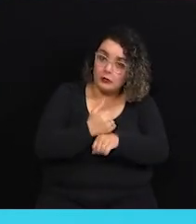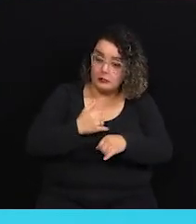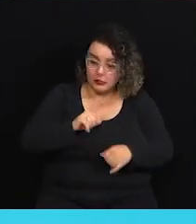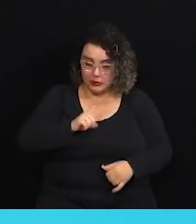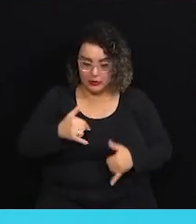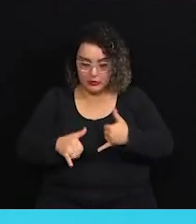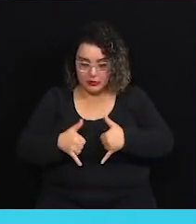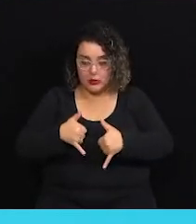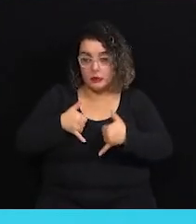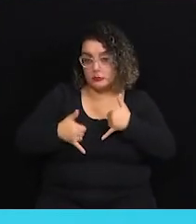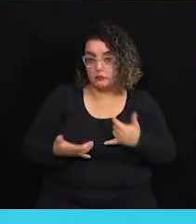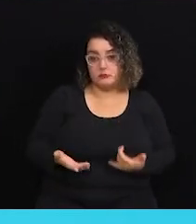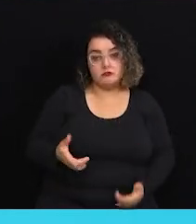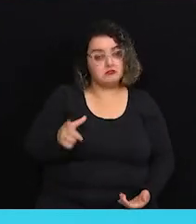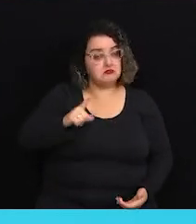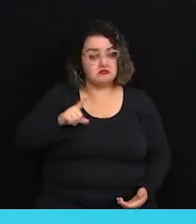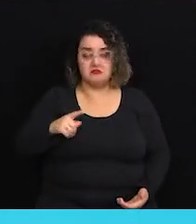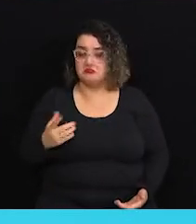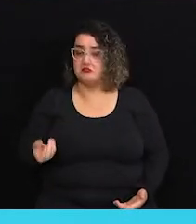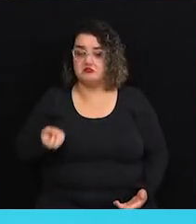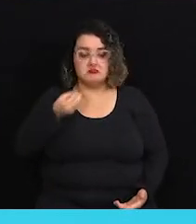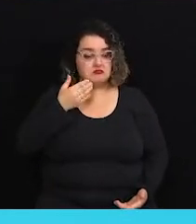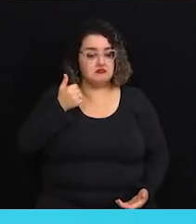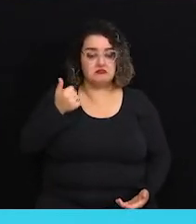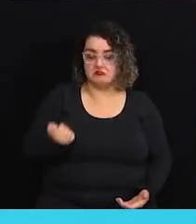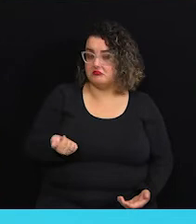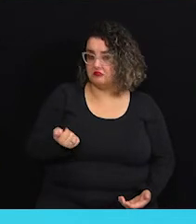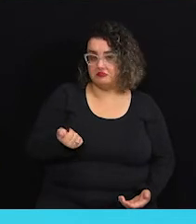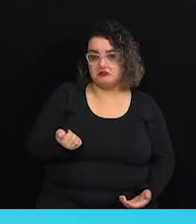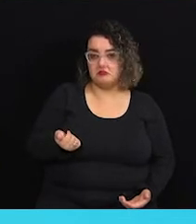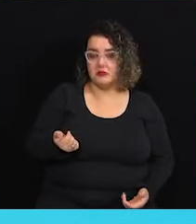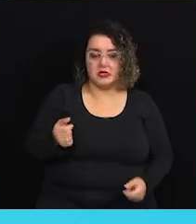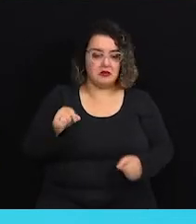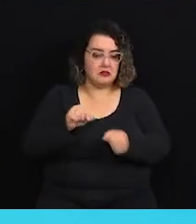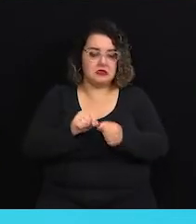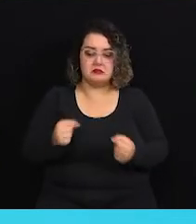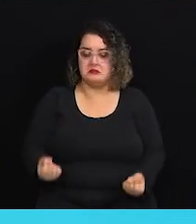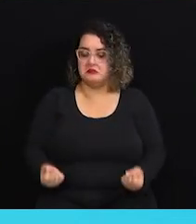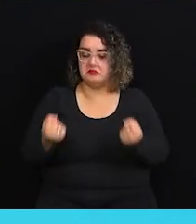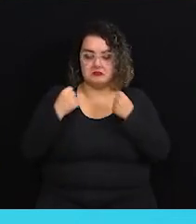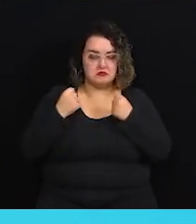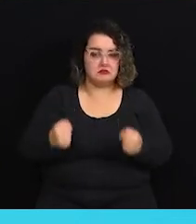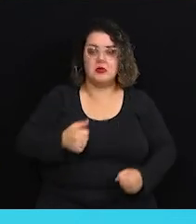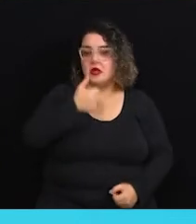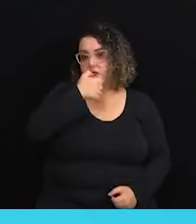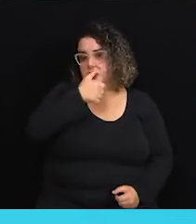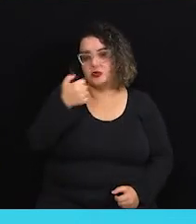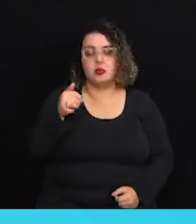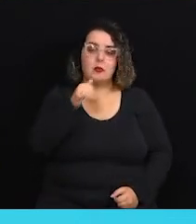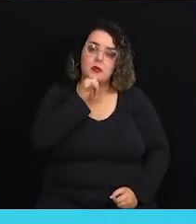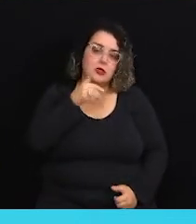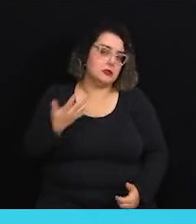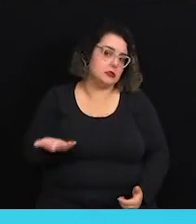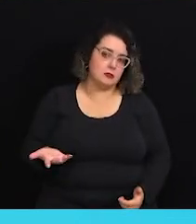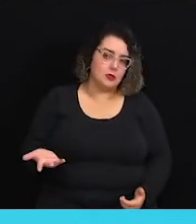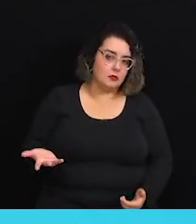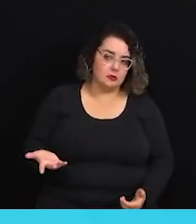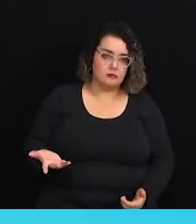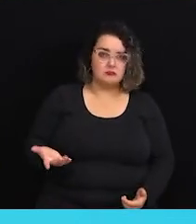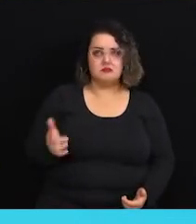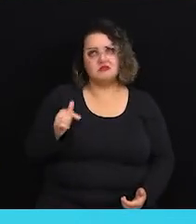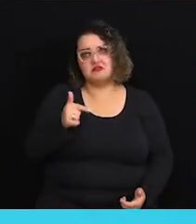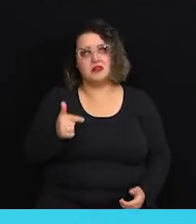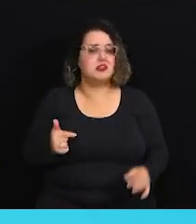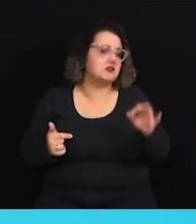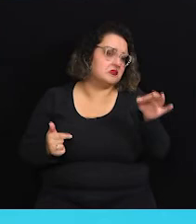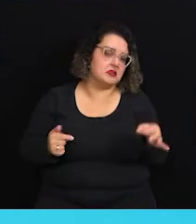ter energia, e tem outras pessoas que se sentem super bem fazendo uma atividade física em jejum, por exemplo. Então, não tem muito um